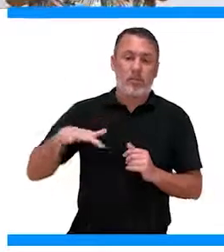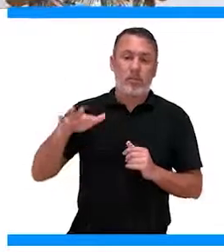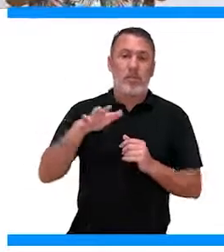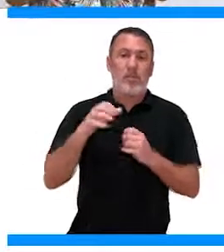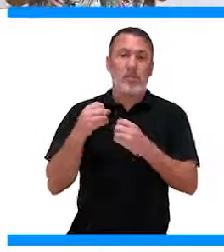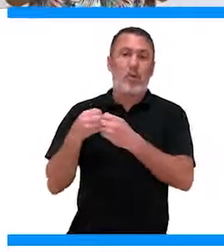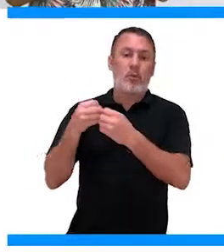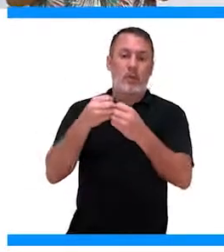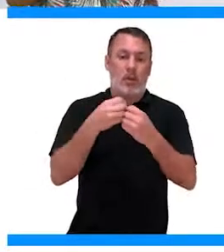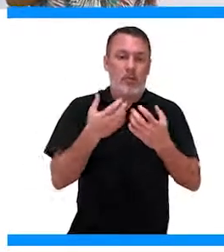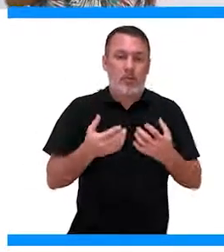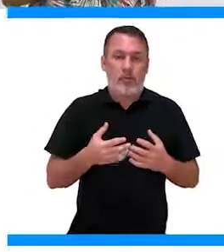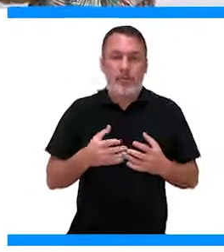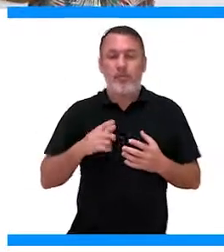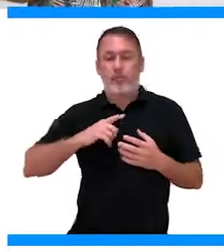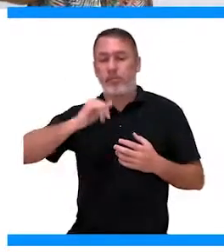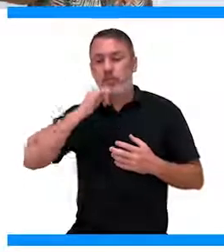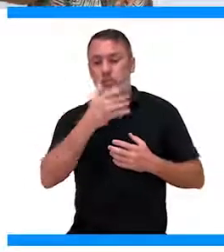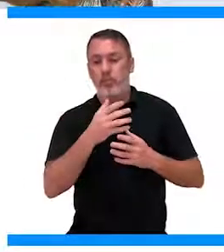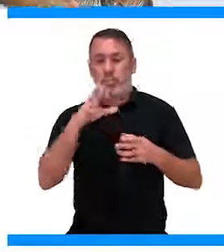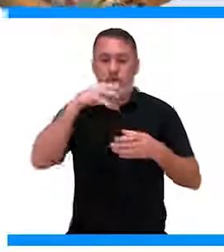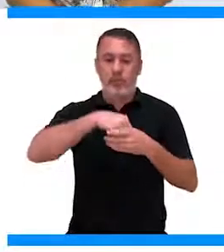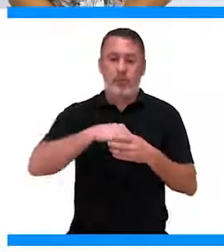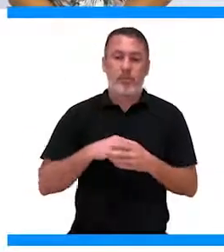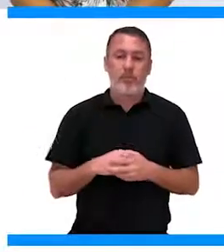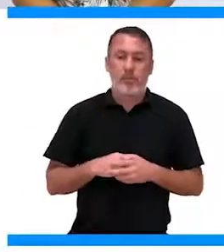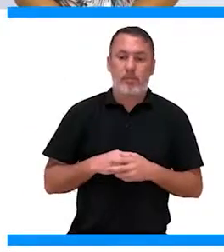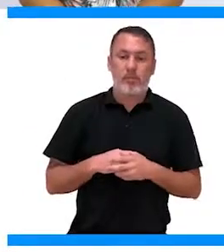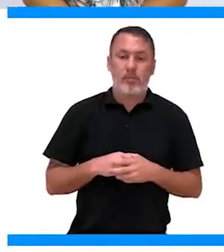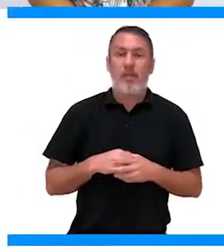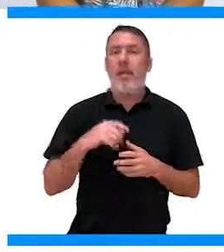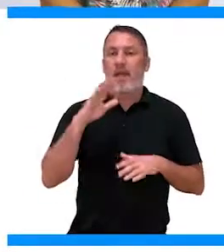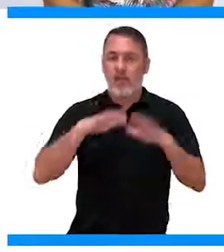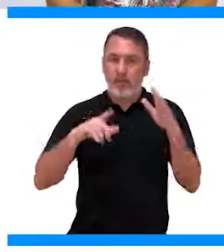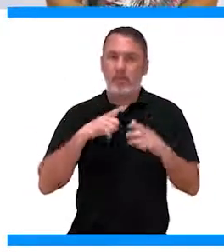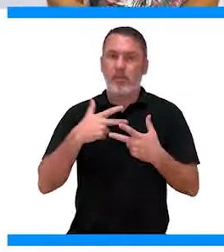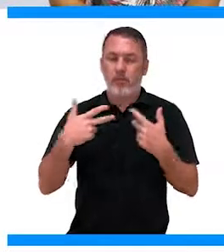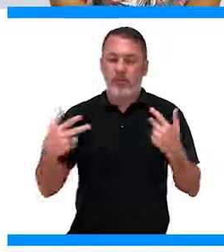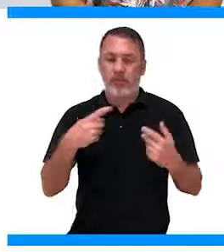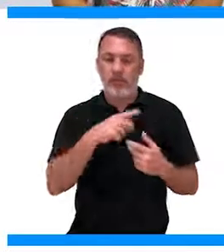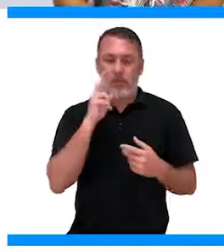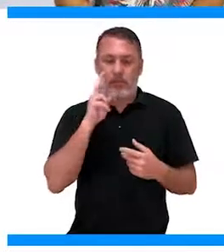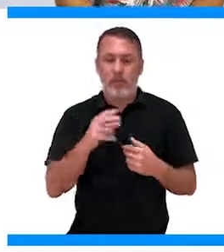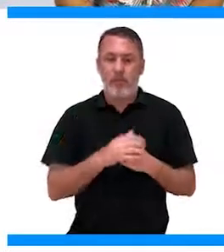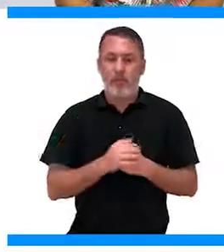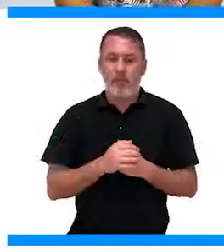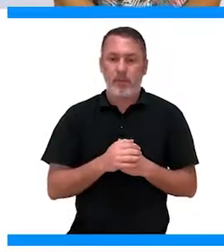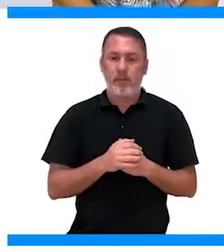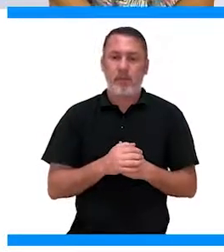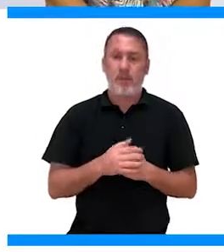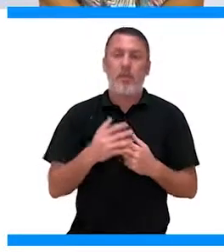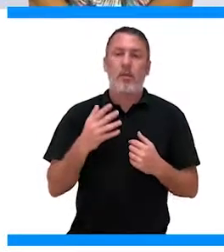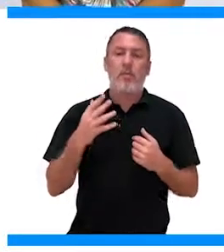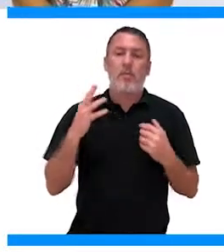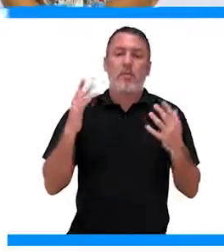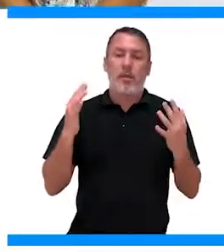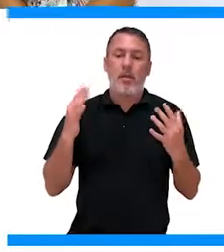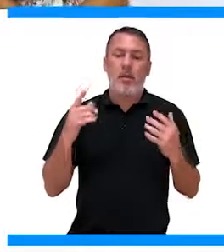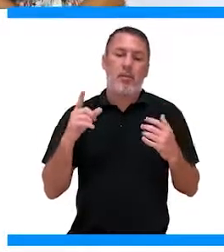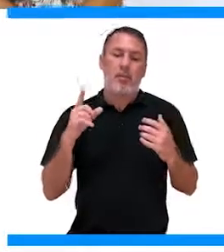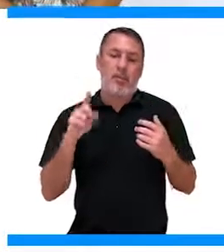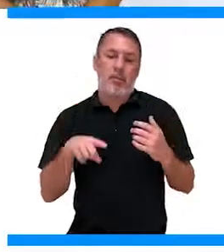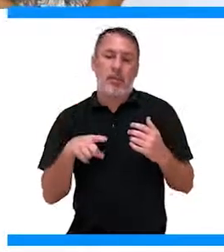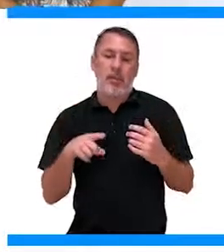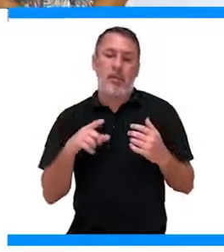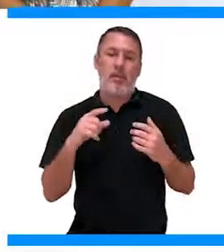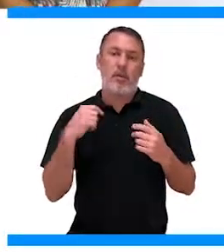designar uma relação de proximidade, né? Então vamos ver aqui um exemplo. A gente faz muito isso, né? A parte pelo todo. Minhas mãos foram